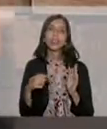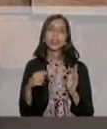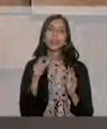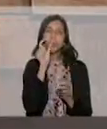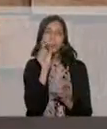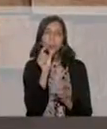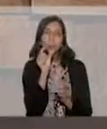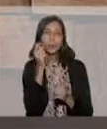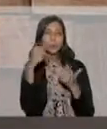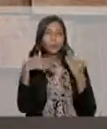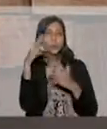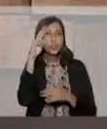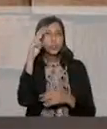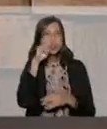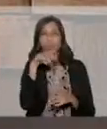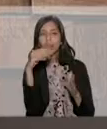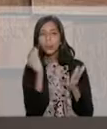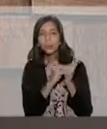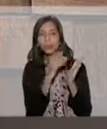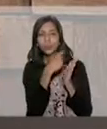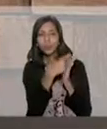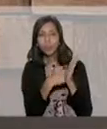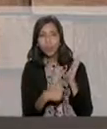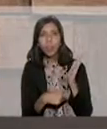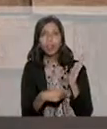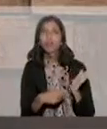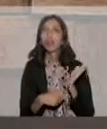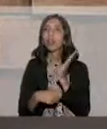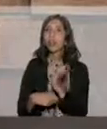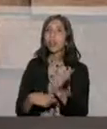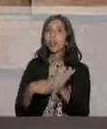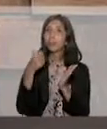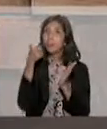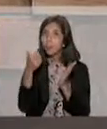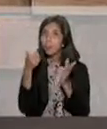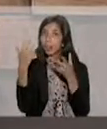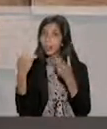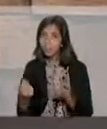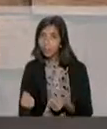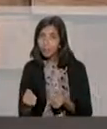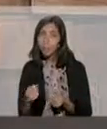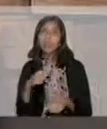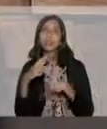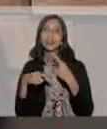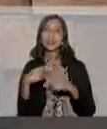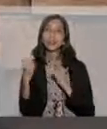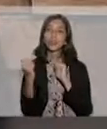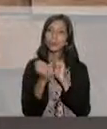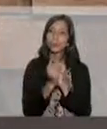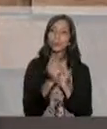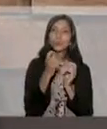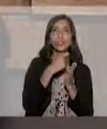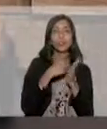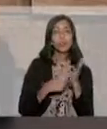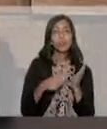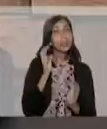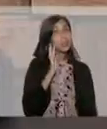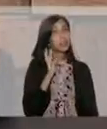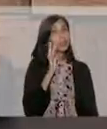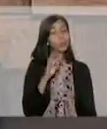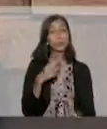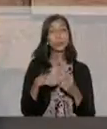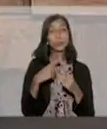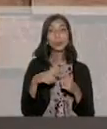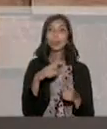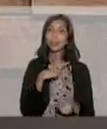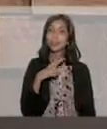uma sinopsezinha de uma história, mandava, ele aprovava e mandava para a família, e aí ele escrevia com a gente. Então era bacana porque